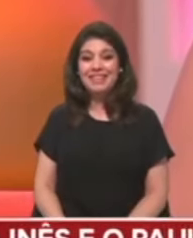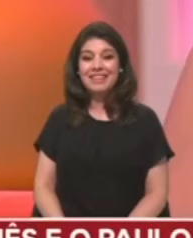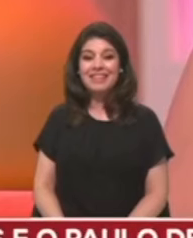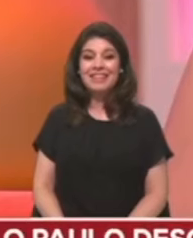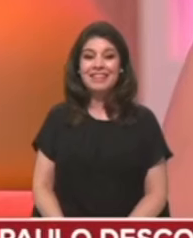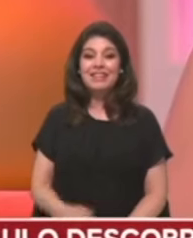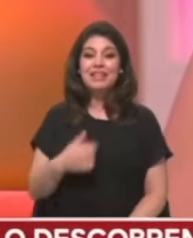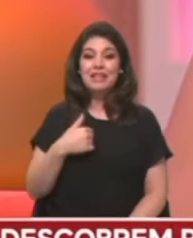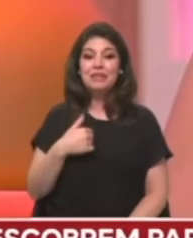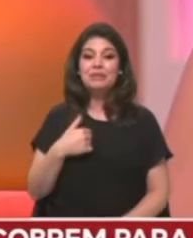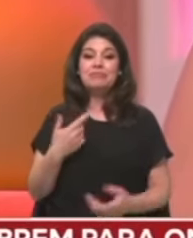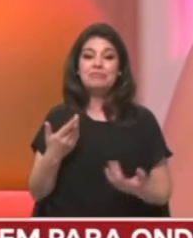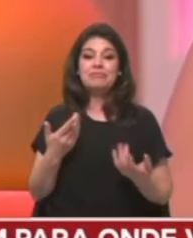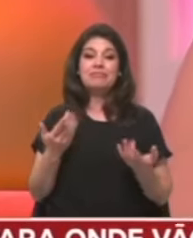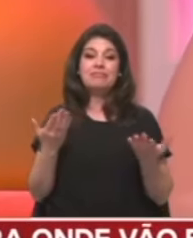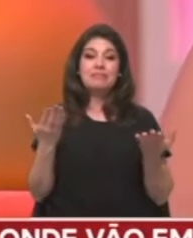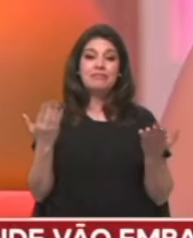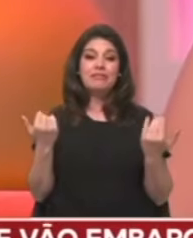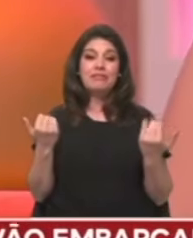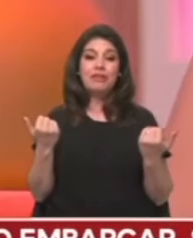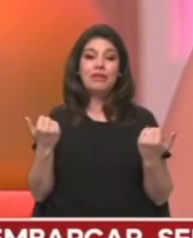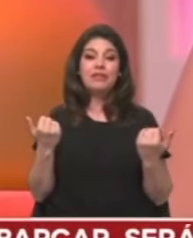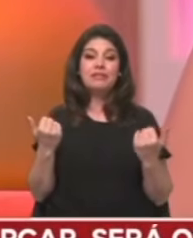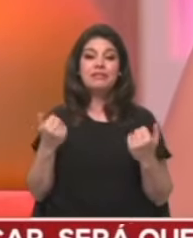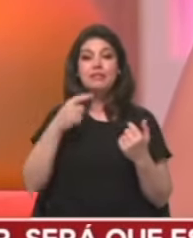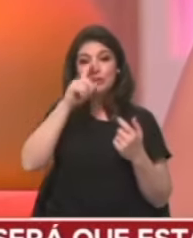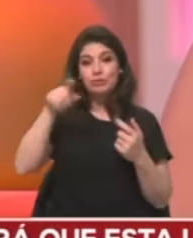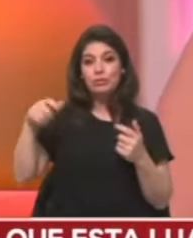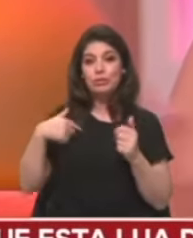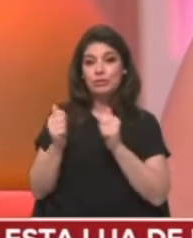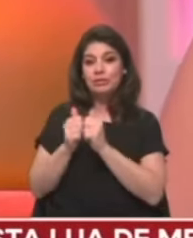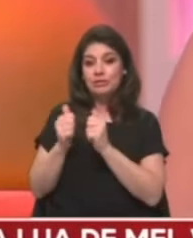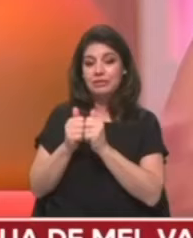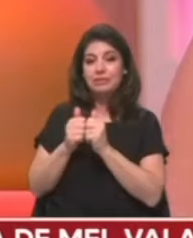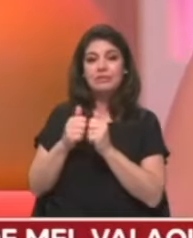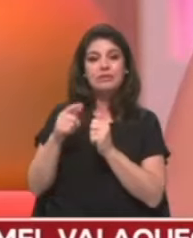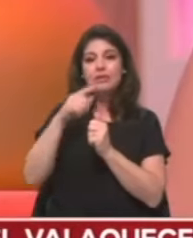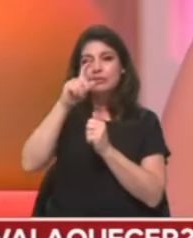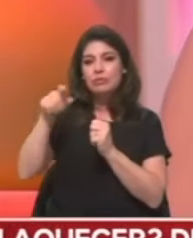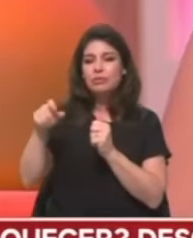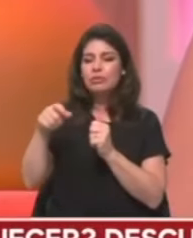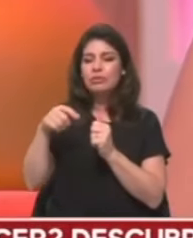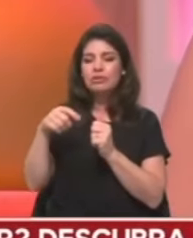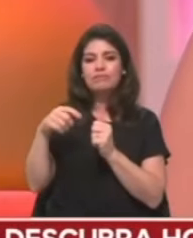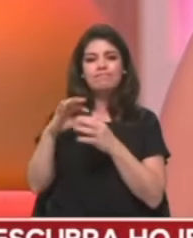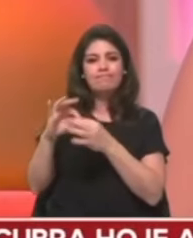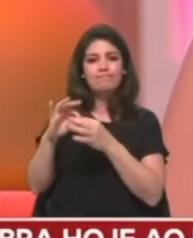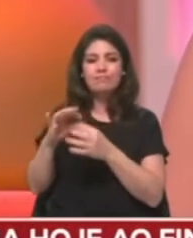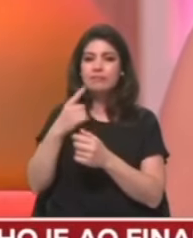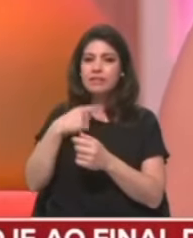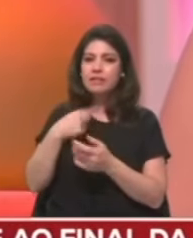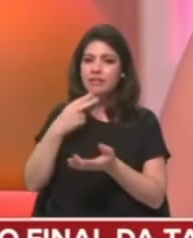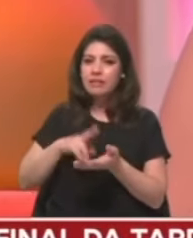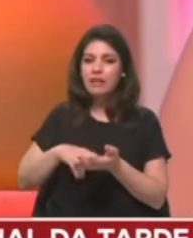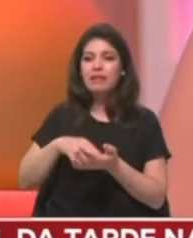não tenho essas pessoas ao meu lado. As pessoas que eu tenho comigo são sempre muito sinceras, muito francas comigo. São as pessoas que realmente gostam